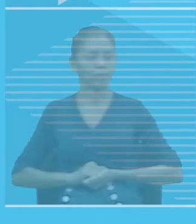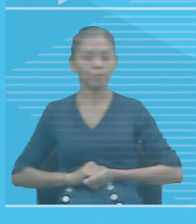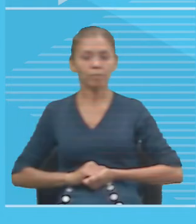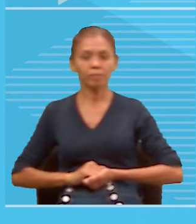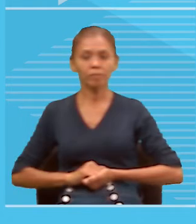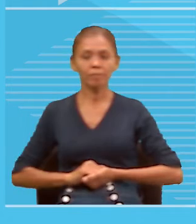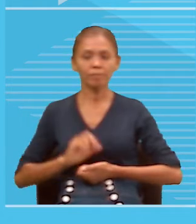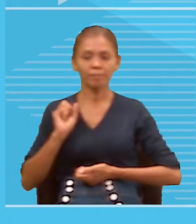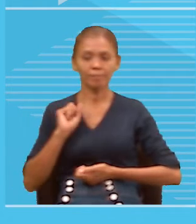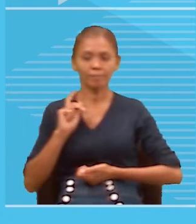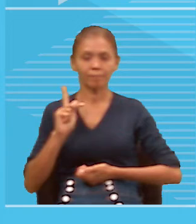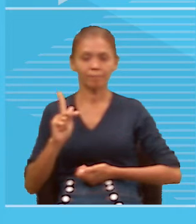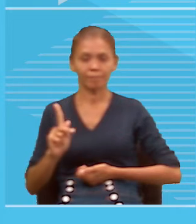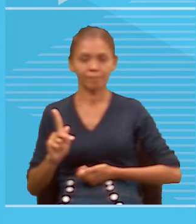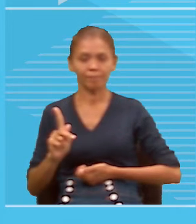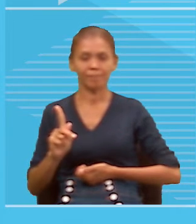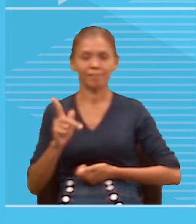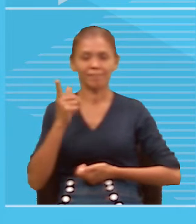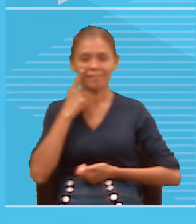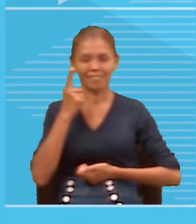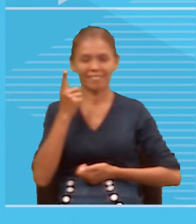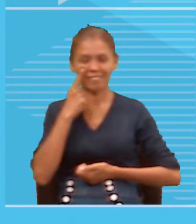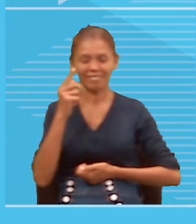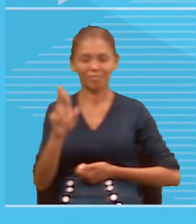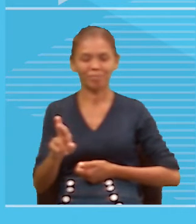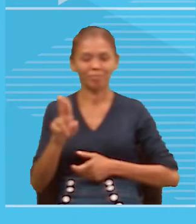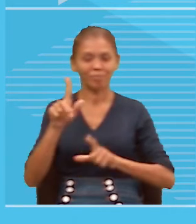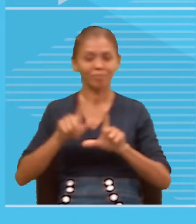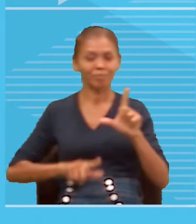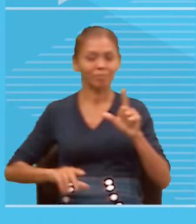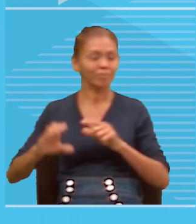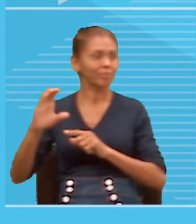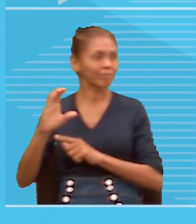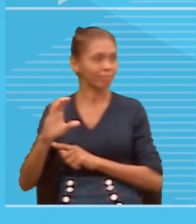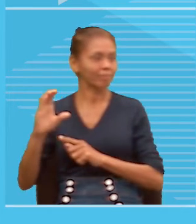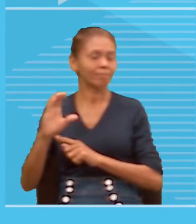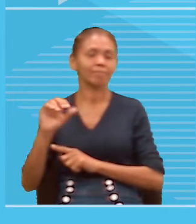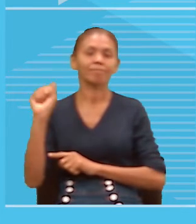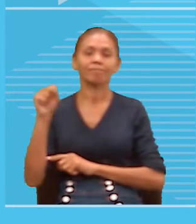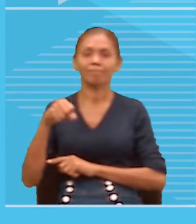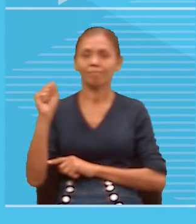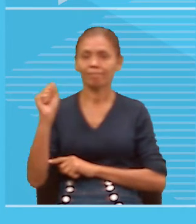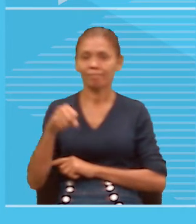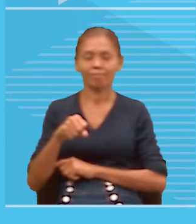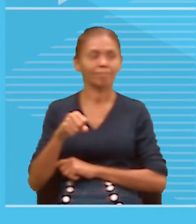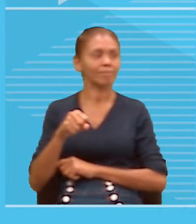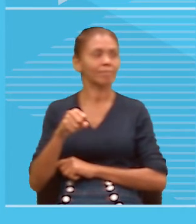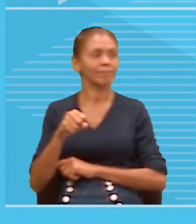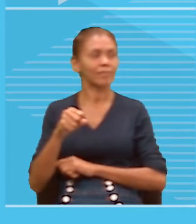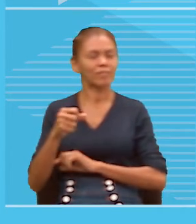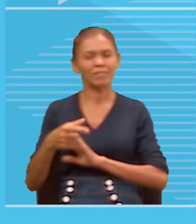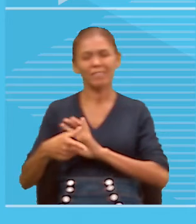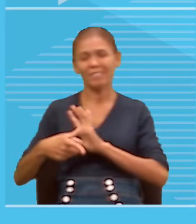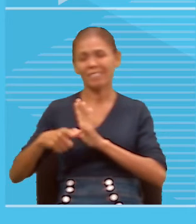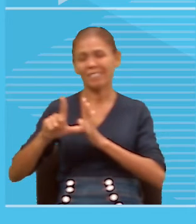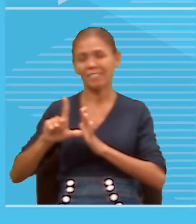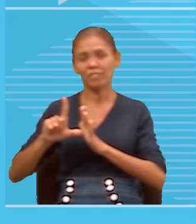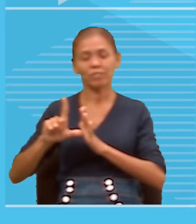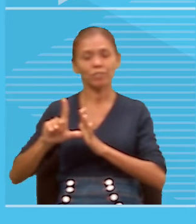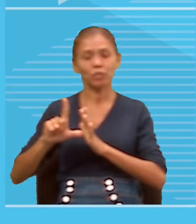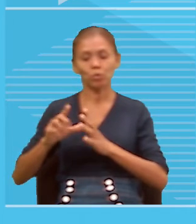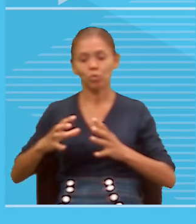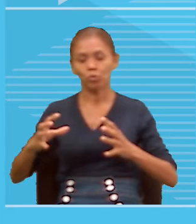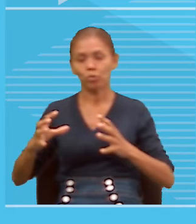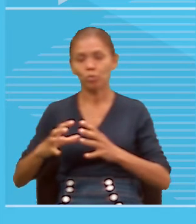Ok E aí cadê a letra C foram os répteis sim verdade eles vieram bem antes dos mamíferos das aves